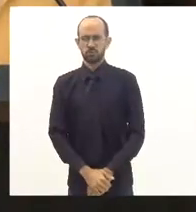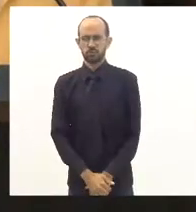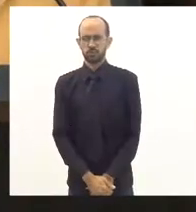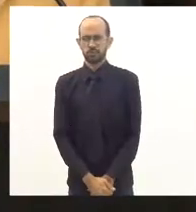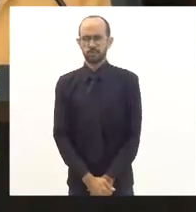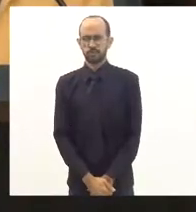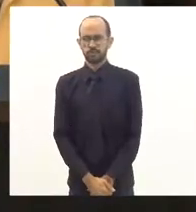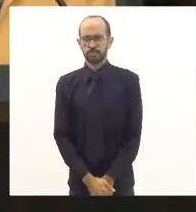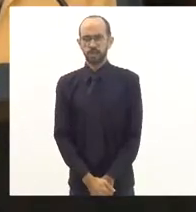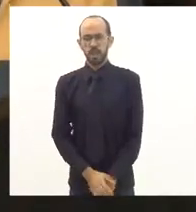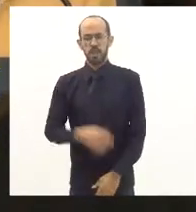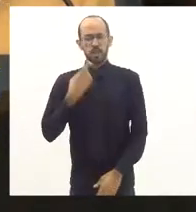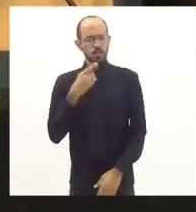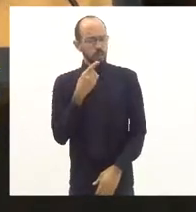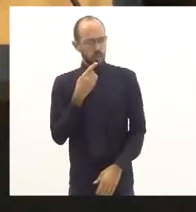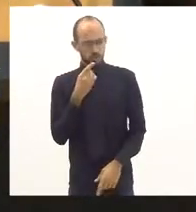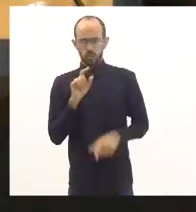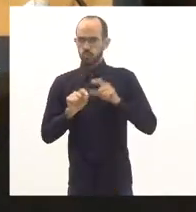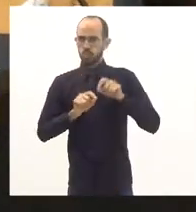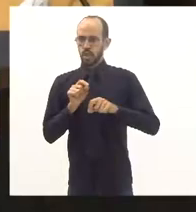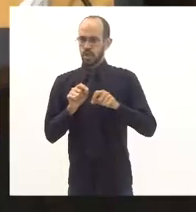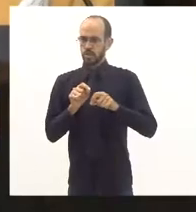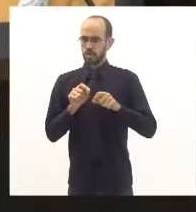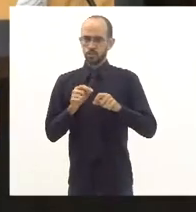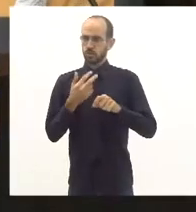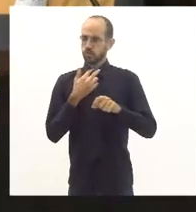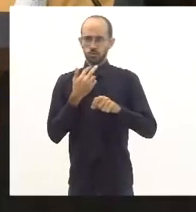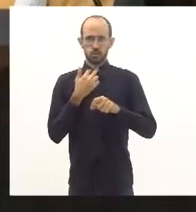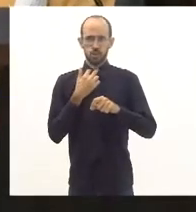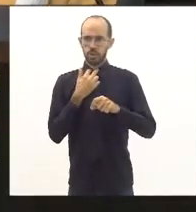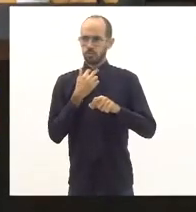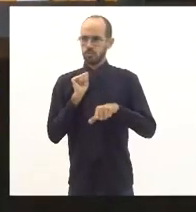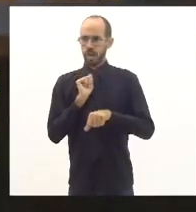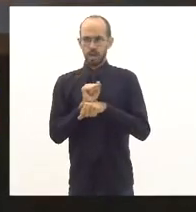E, deputado, como a gente não pode parar, faz